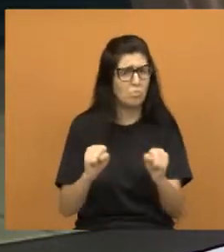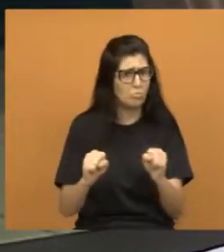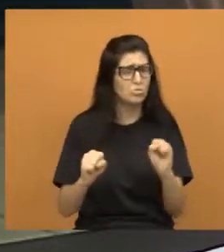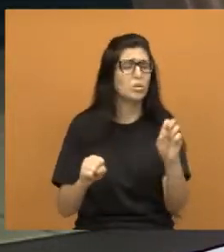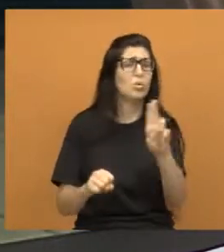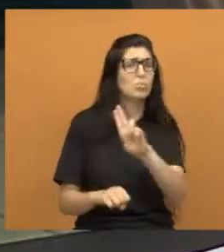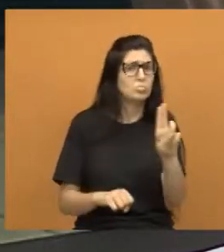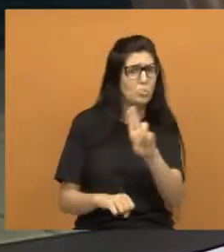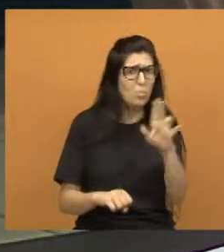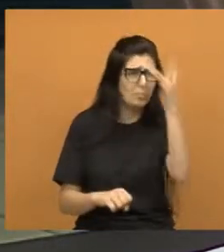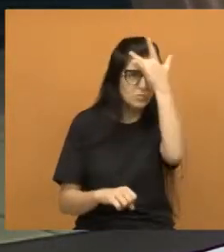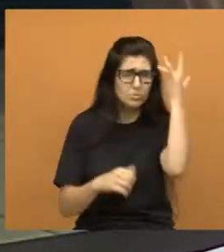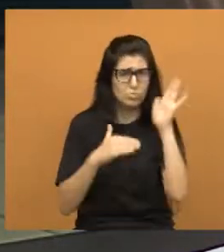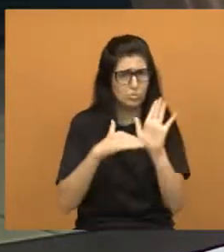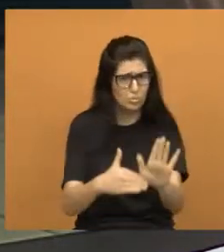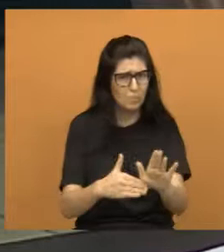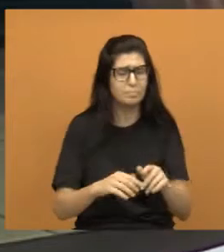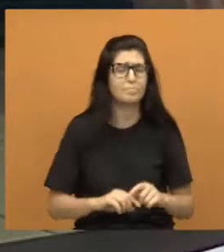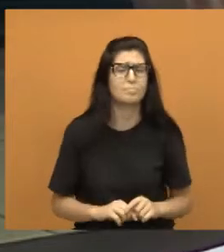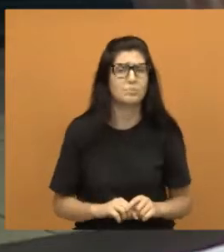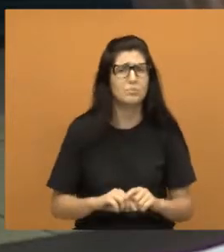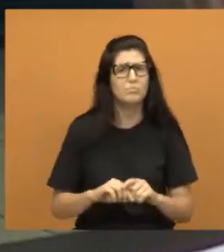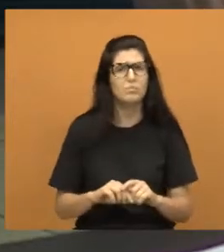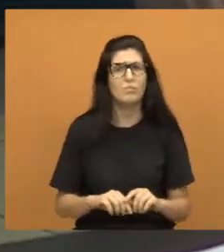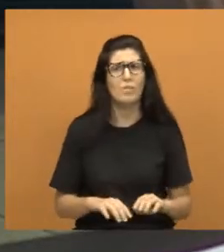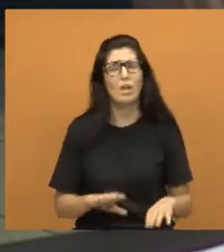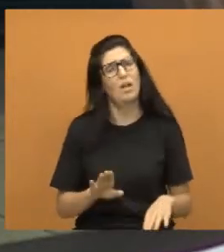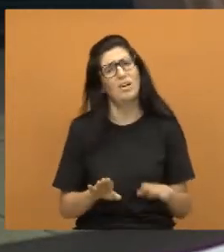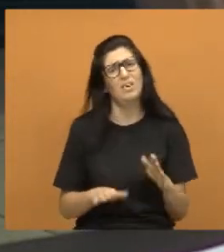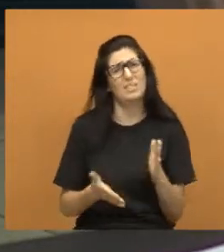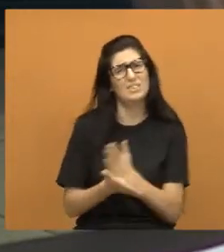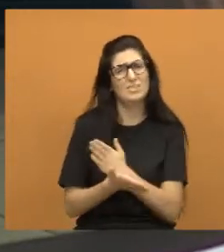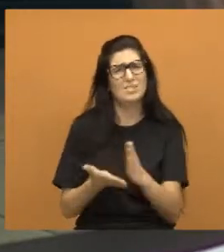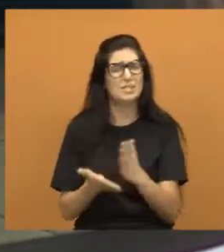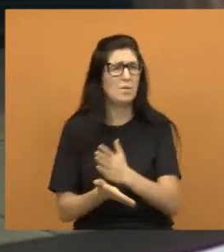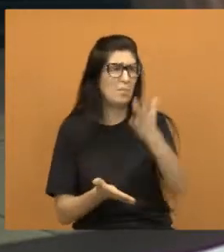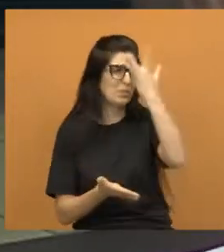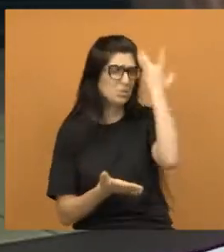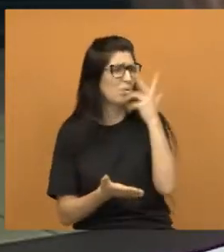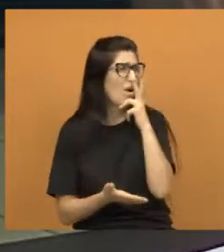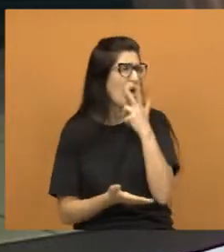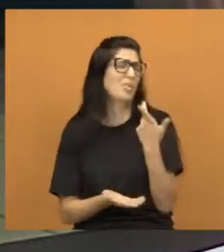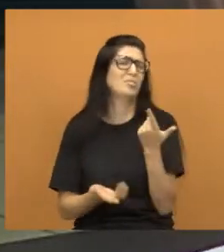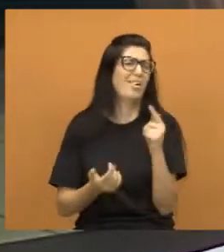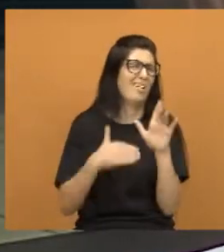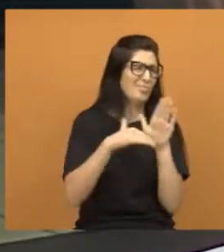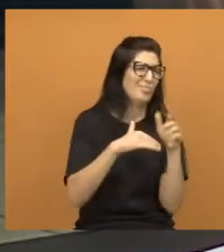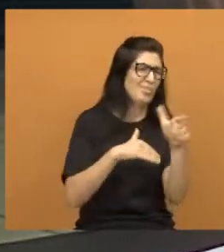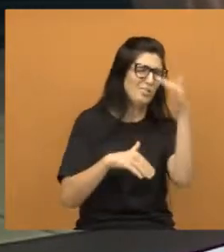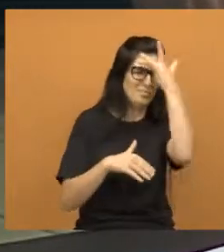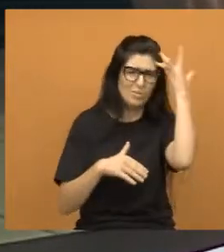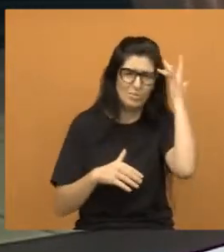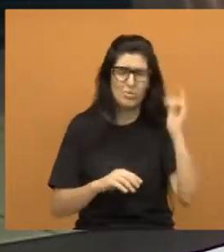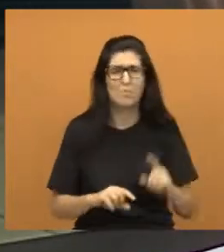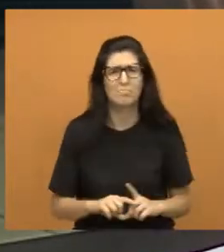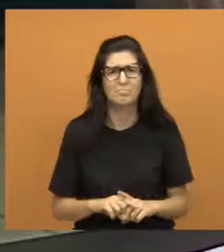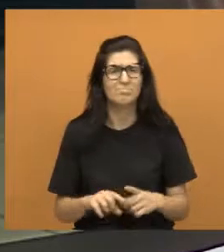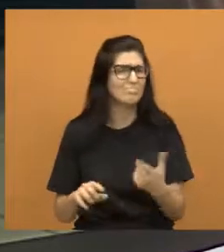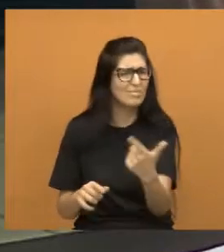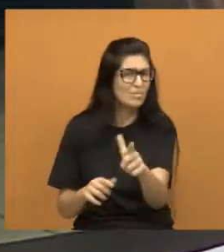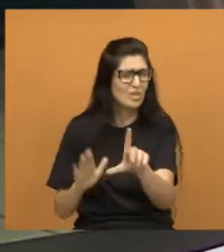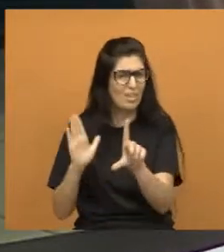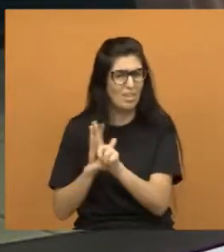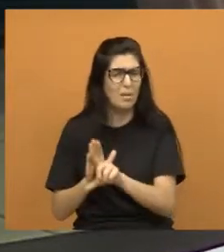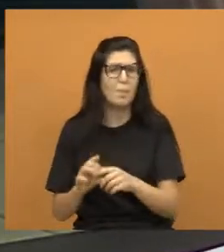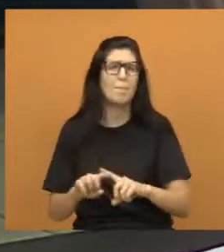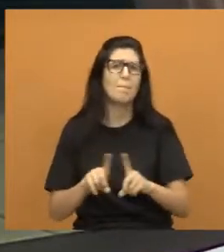tinha uma questão de restrição, às vezes a pessoa podia achar que alguém estava favorecendo alguém. Então, não tinha uma lei que disciplinava isso. A